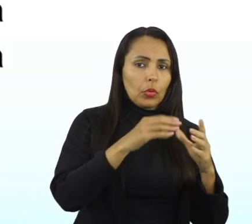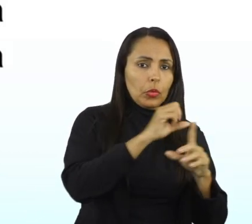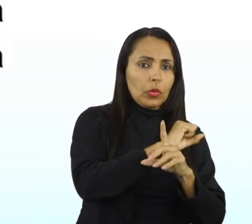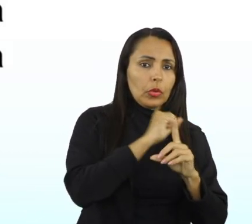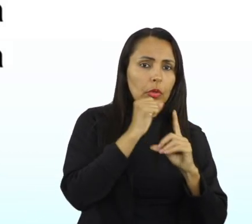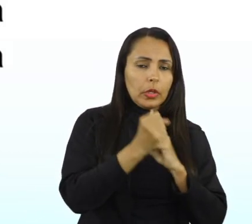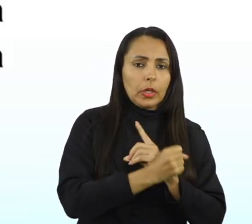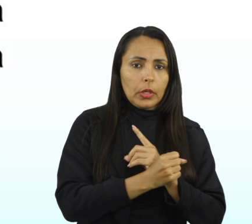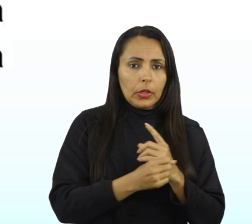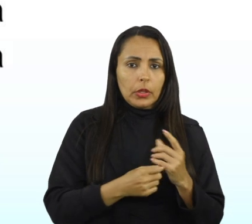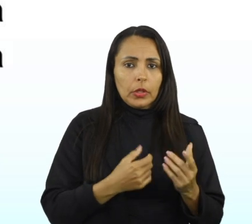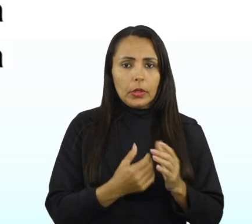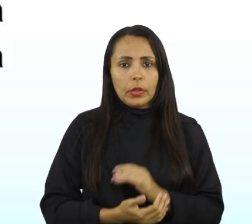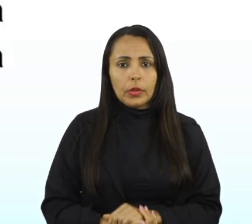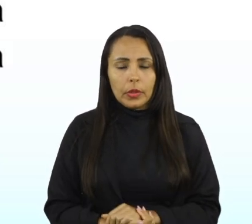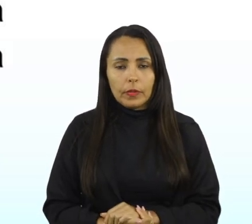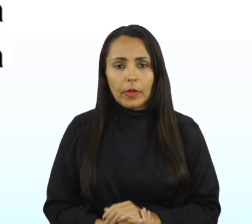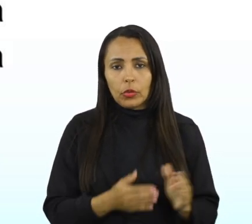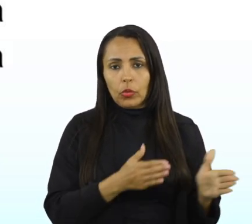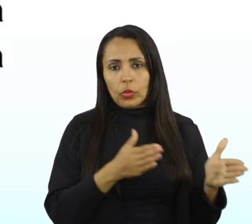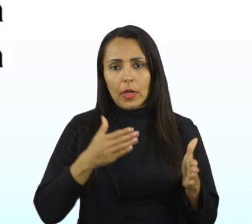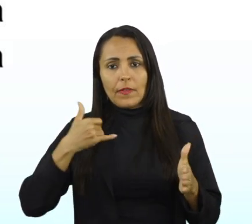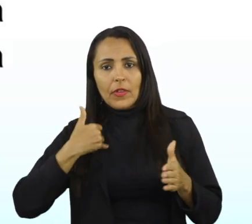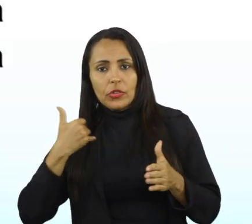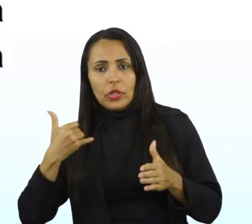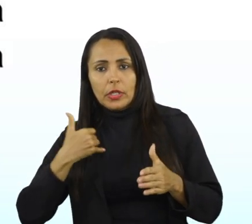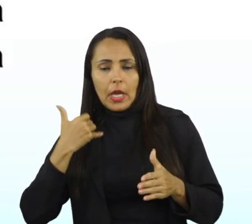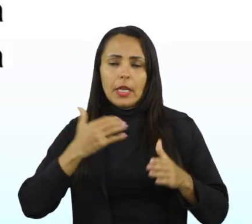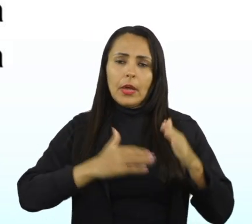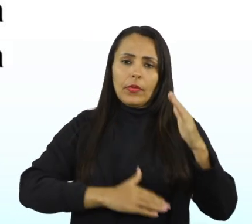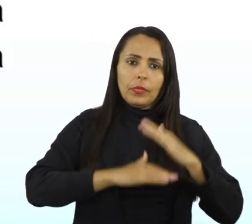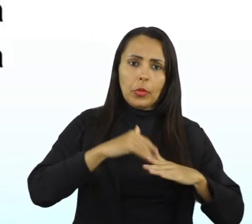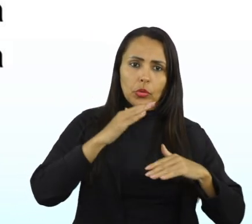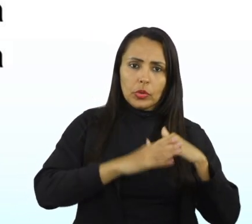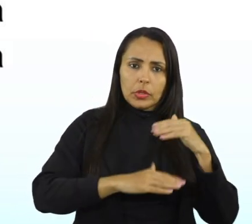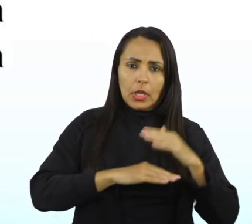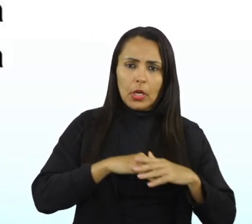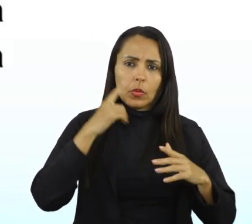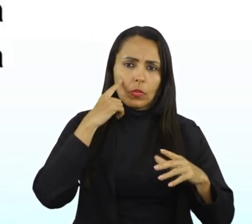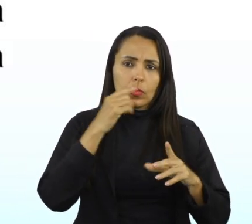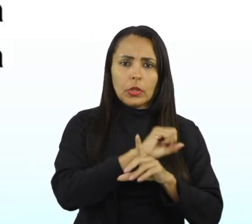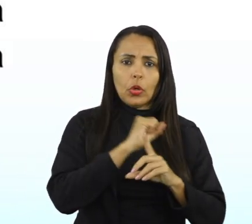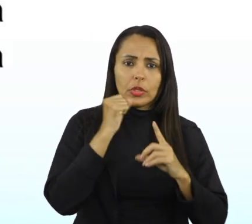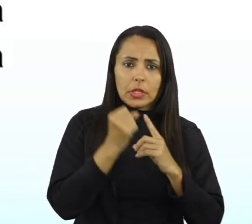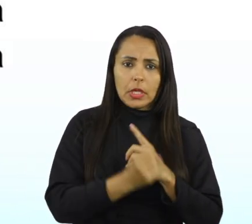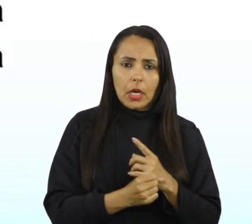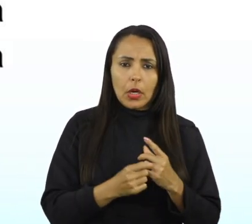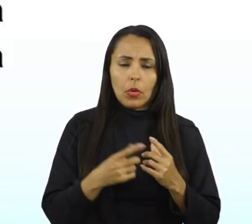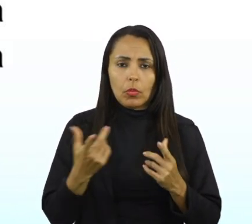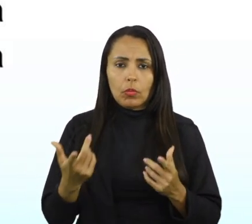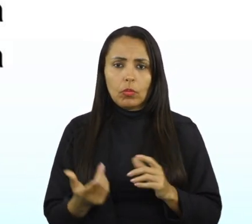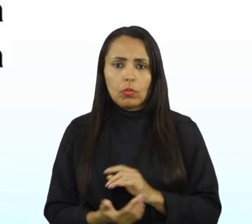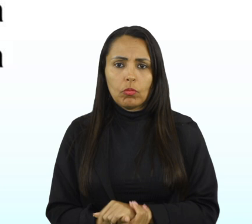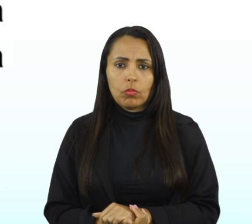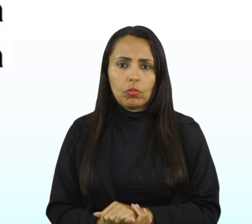sociais, tá? Cujos fatores relacionados à faixa etária, profissão, status